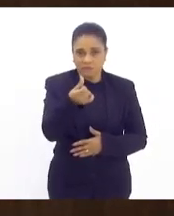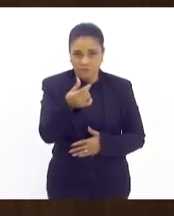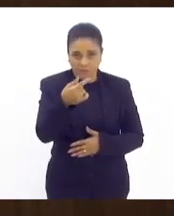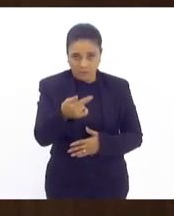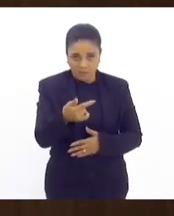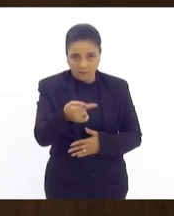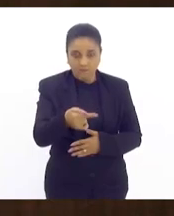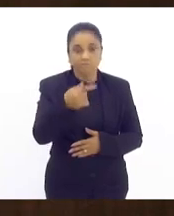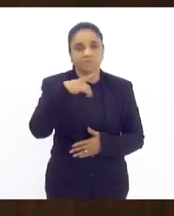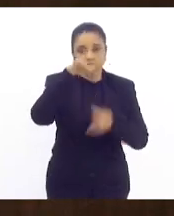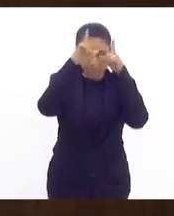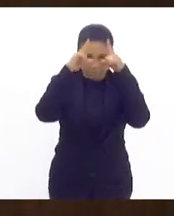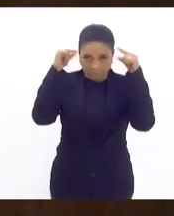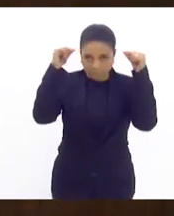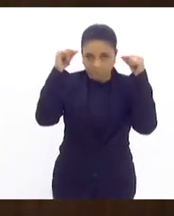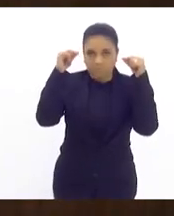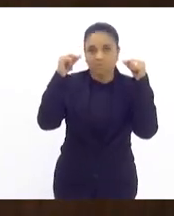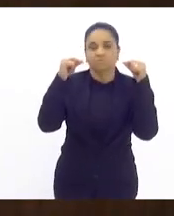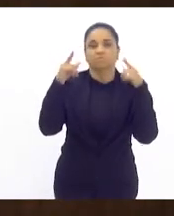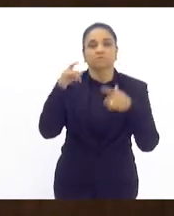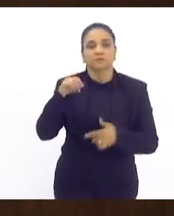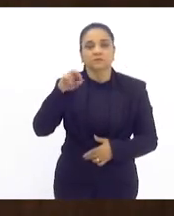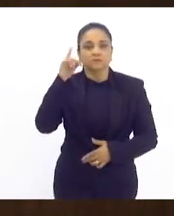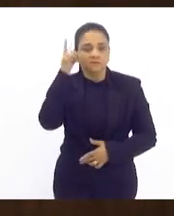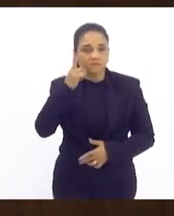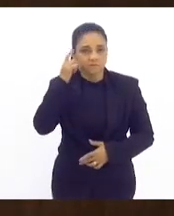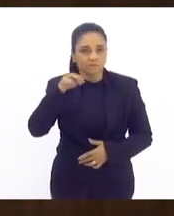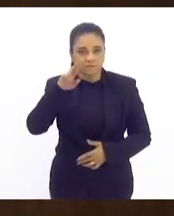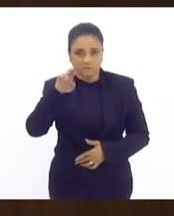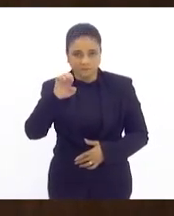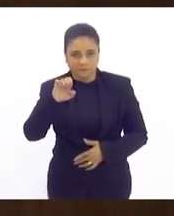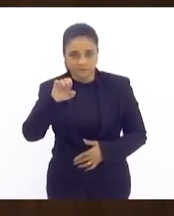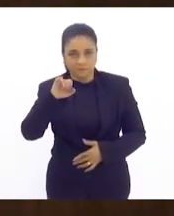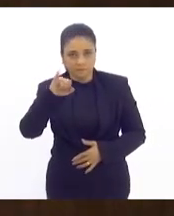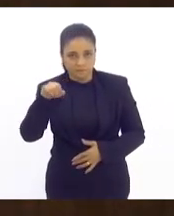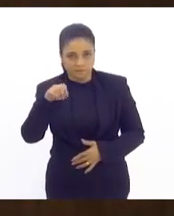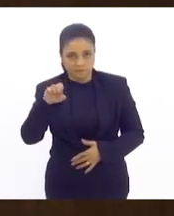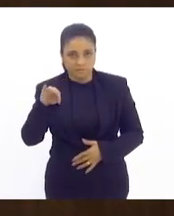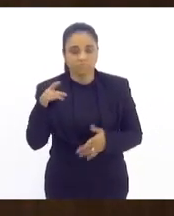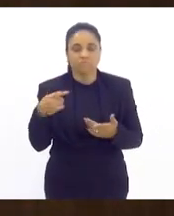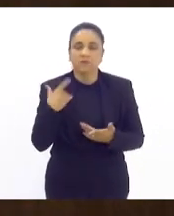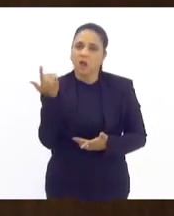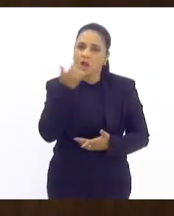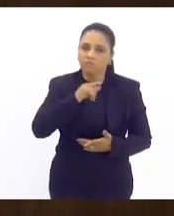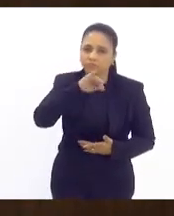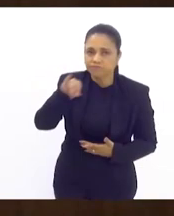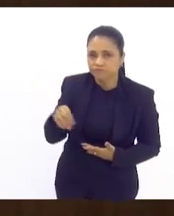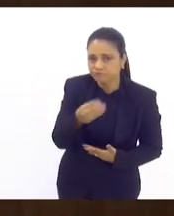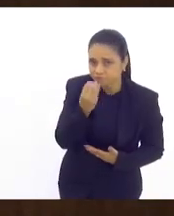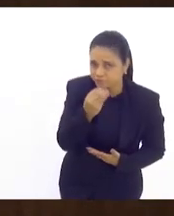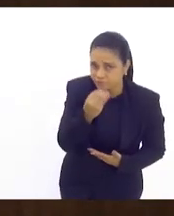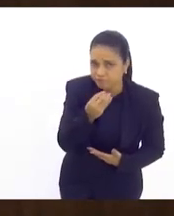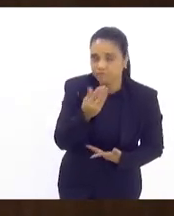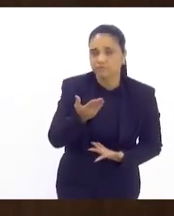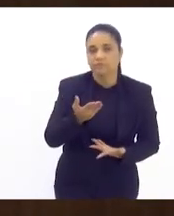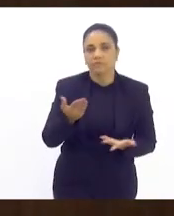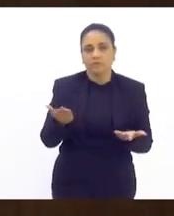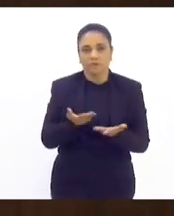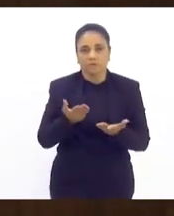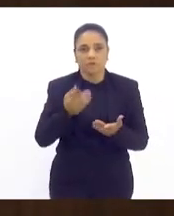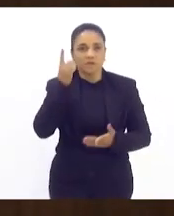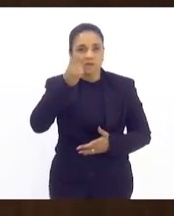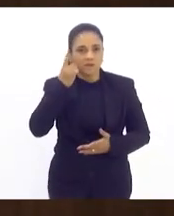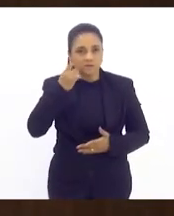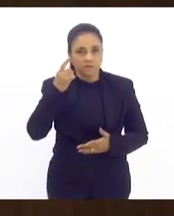acompanhando as etapas dos parques aproveitando a intervenção da nossa combativa deputada